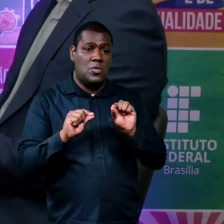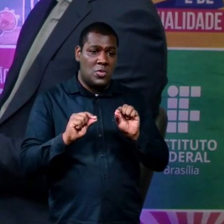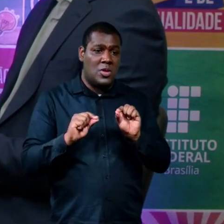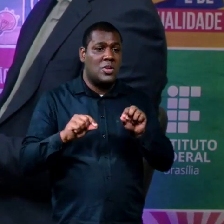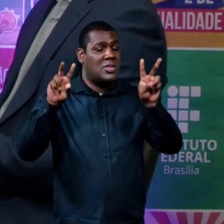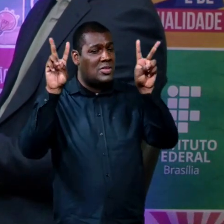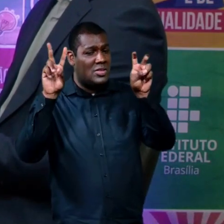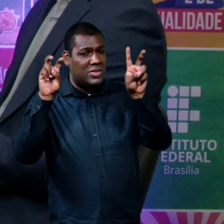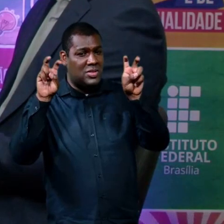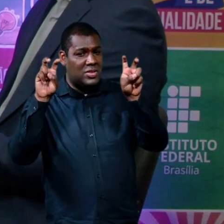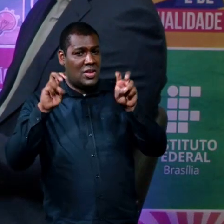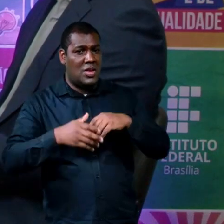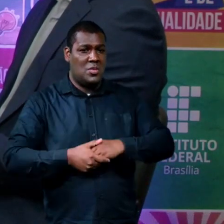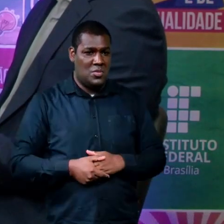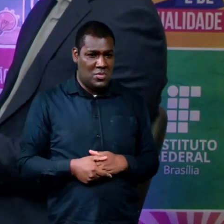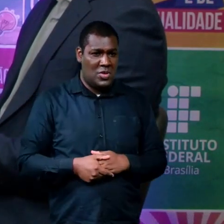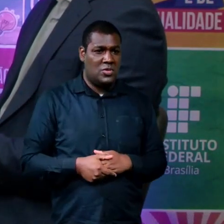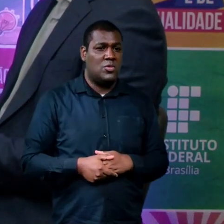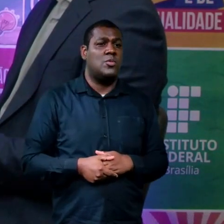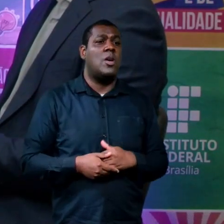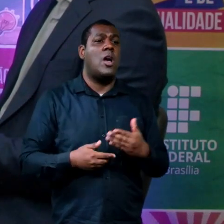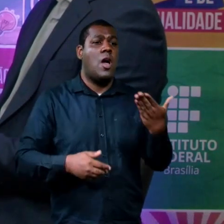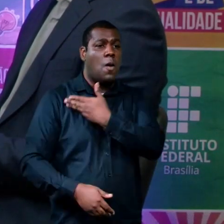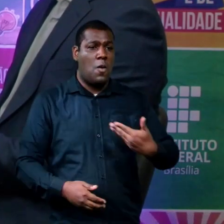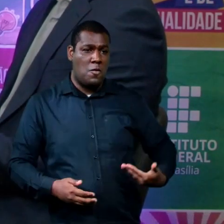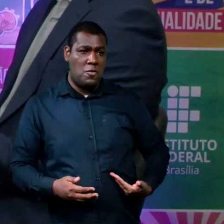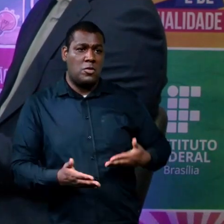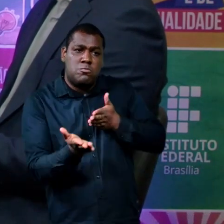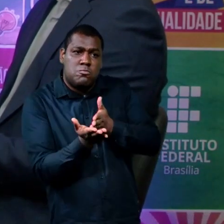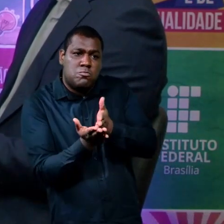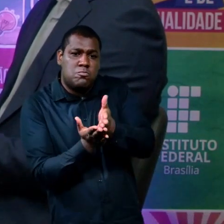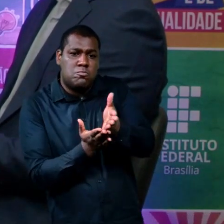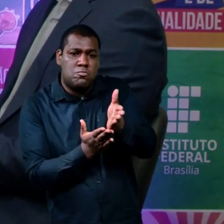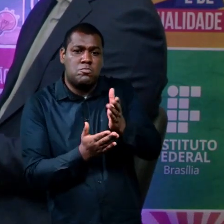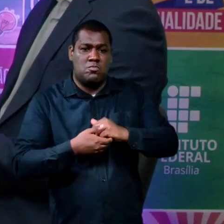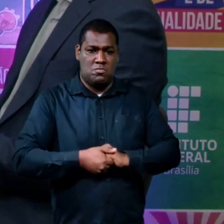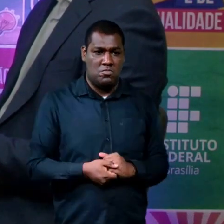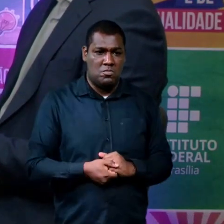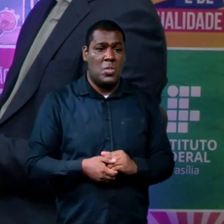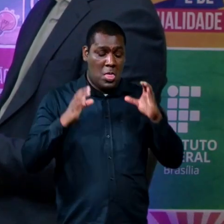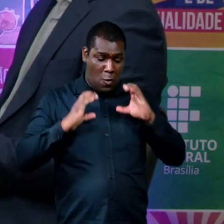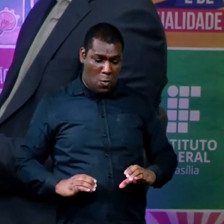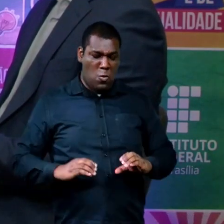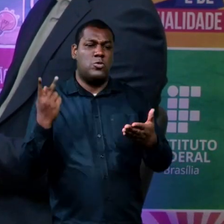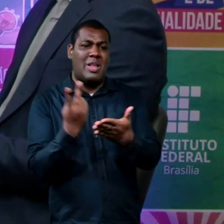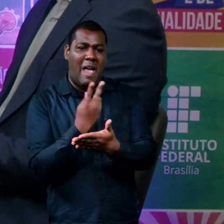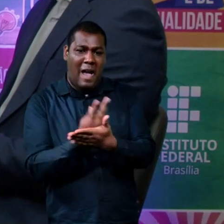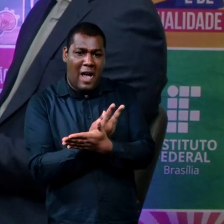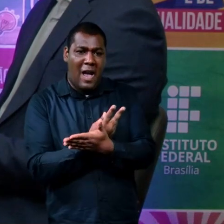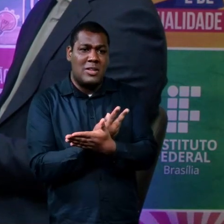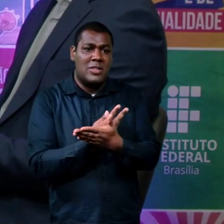temática dentro da abordagem da integridade pública, porque a gente acredita que condutas, inadequadas no serviço